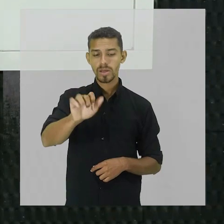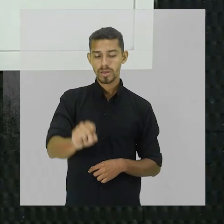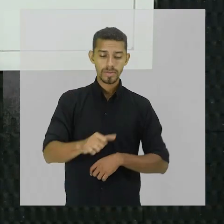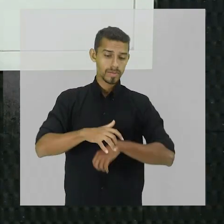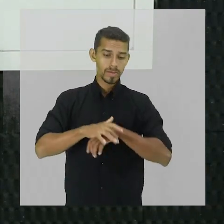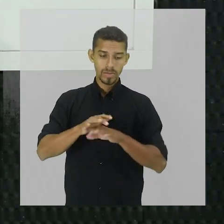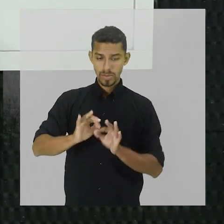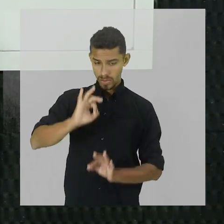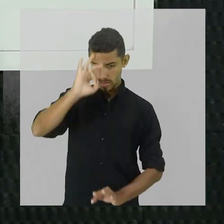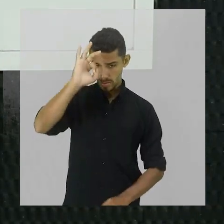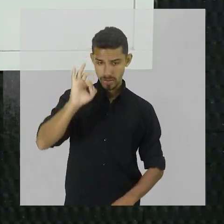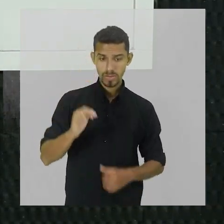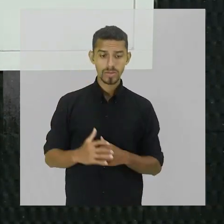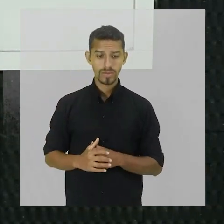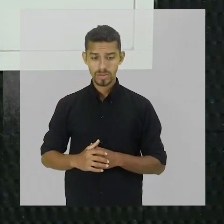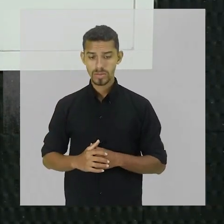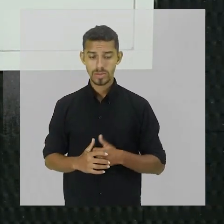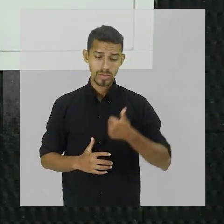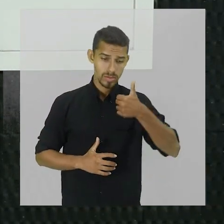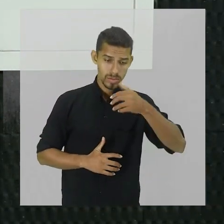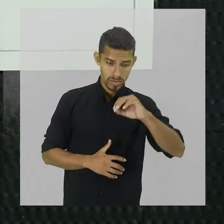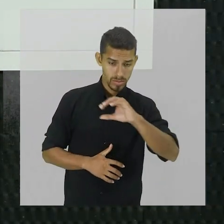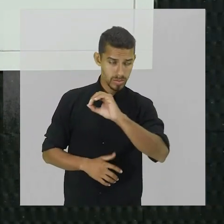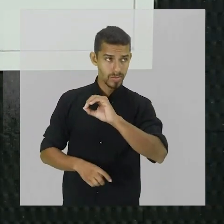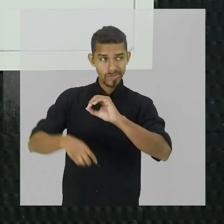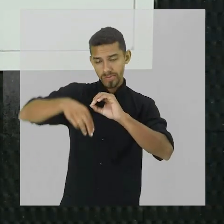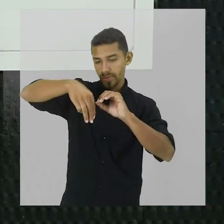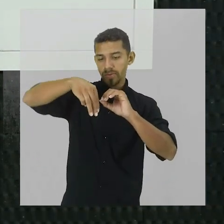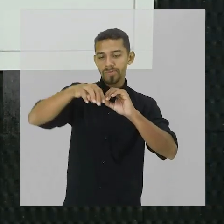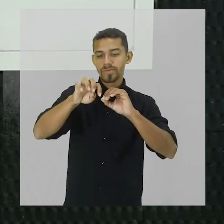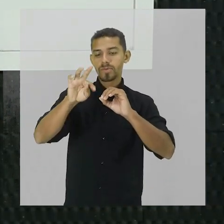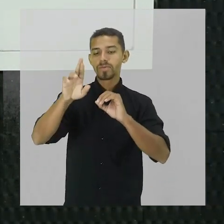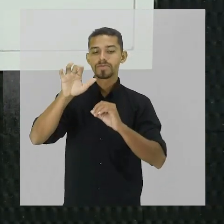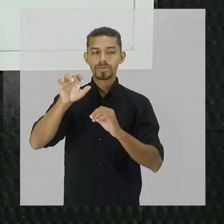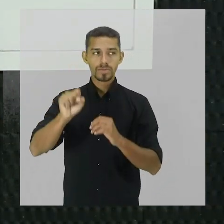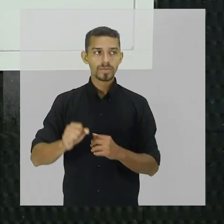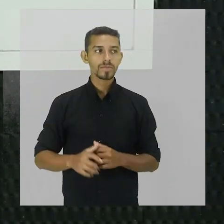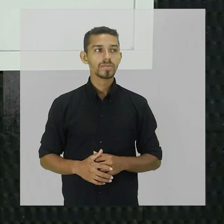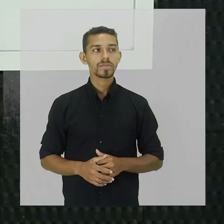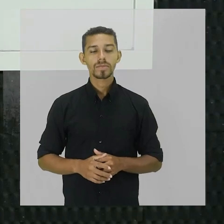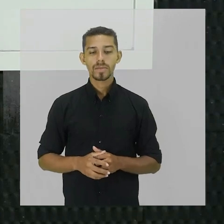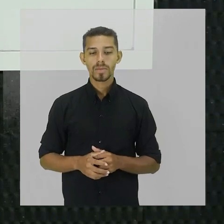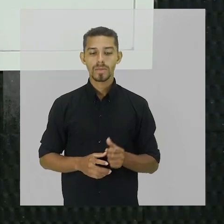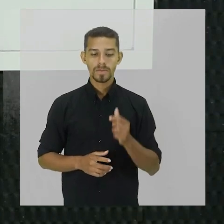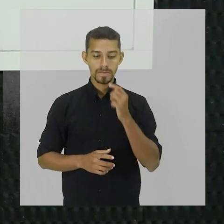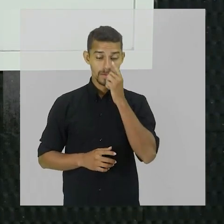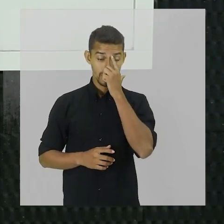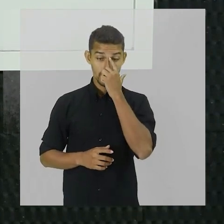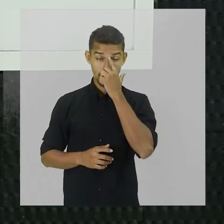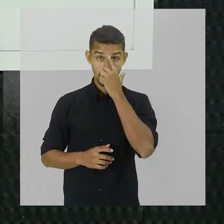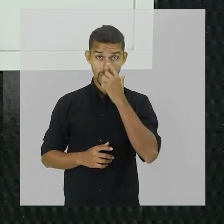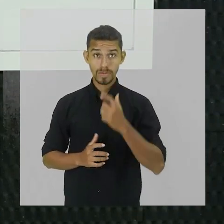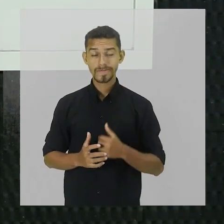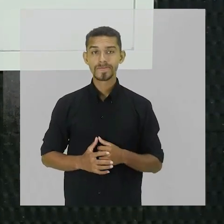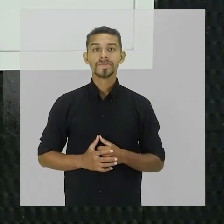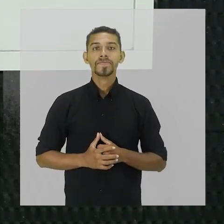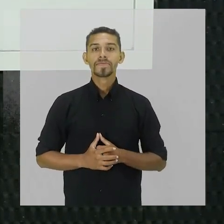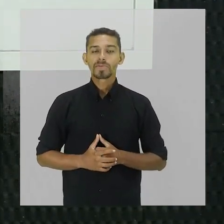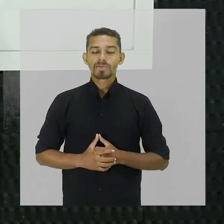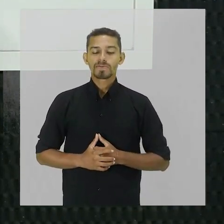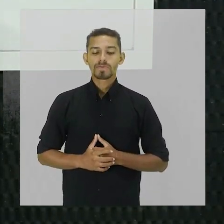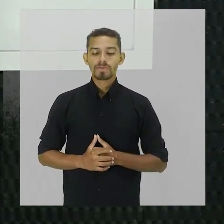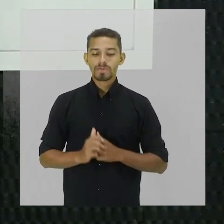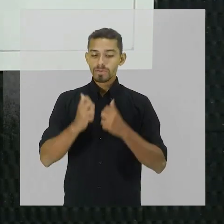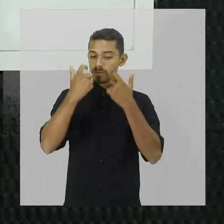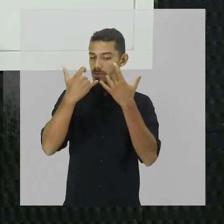de 100 metros de mangueira para justamente pegar e colocar aqui, ó. Certo? E a questão